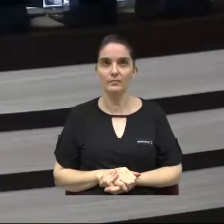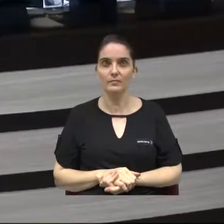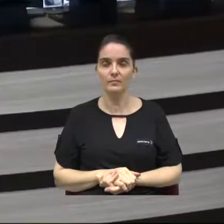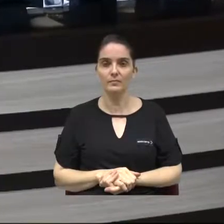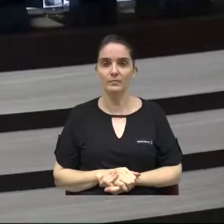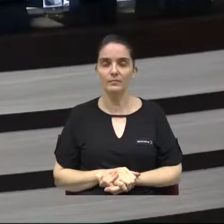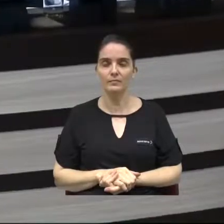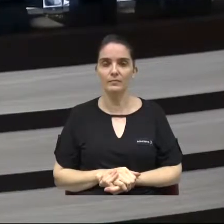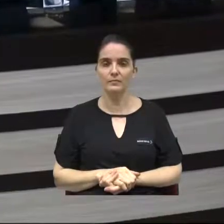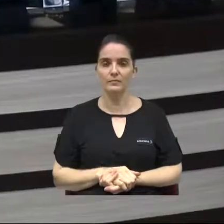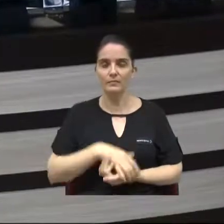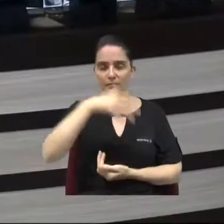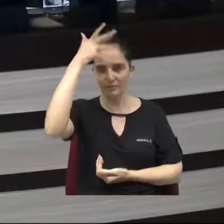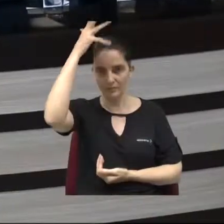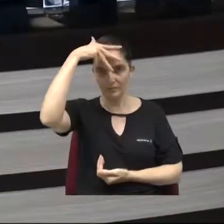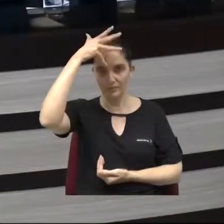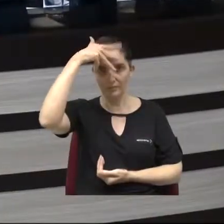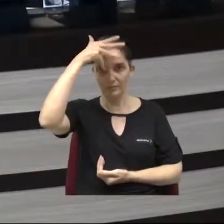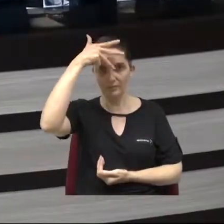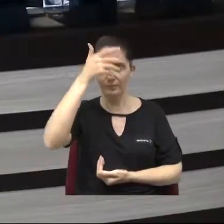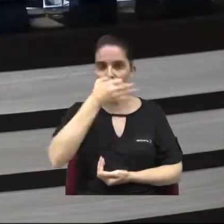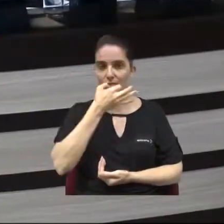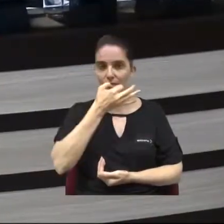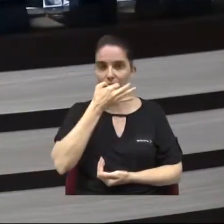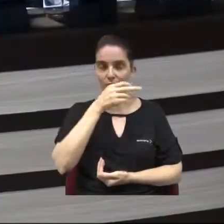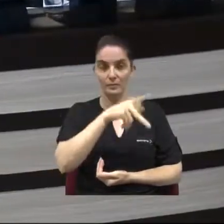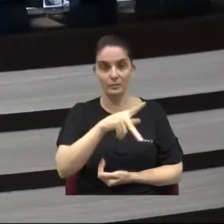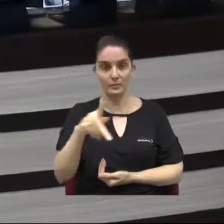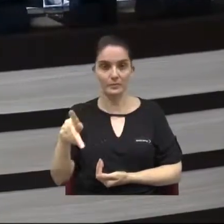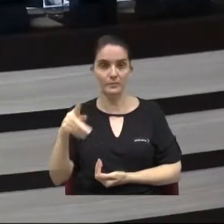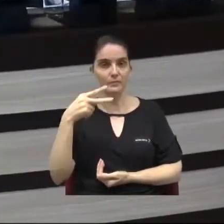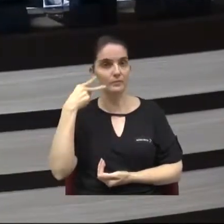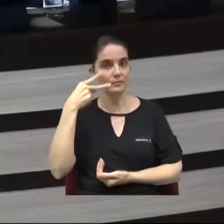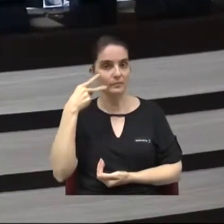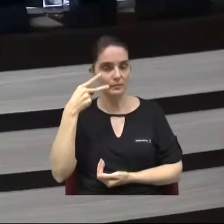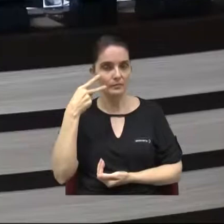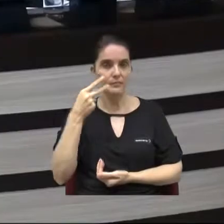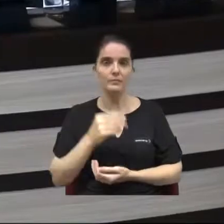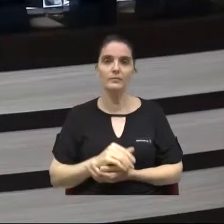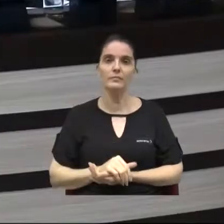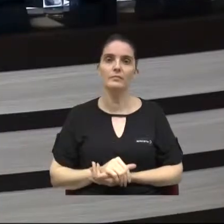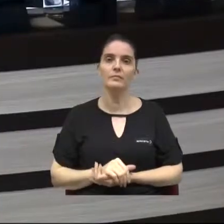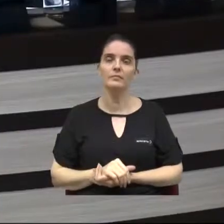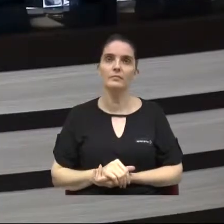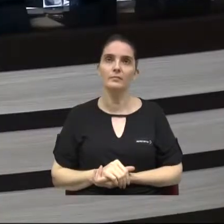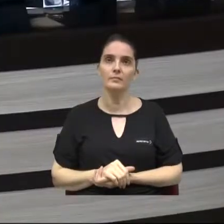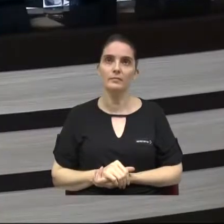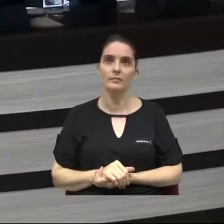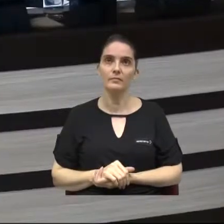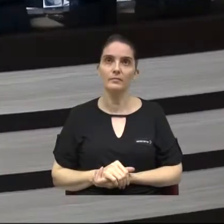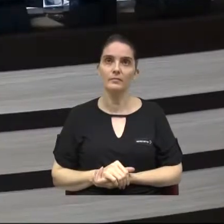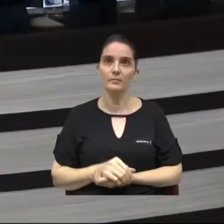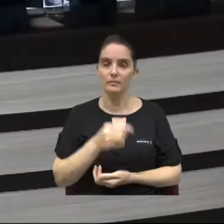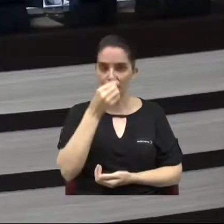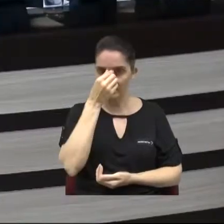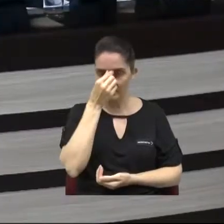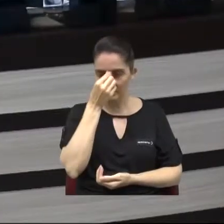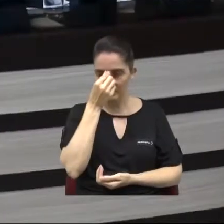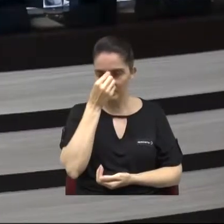Com a palavra, a vereadora Érica Tanque. Senhor presidente, nobres pares, o vereador